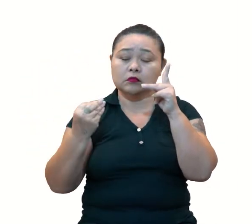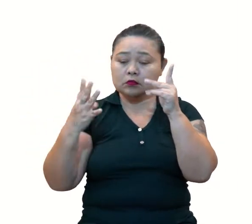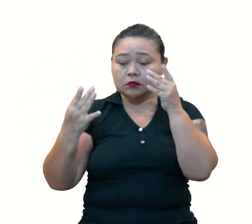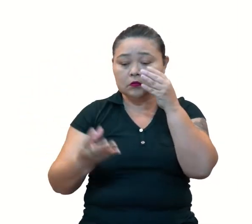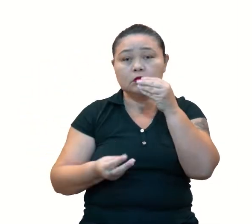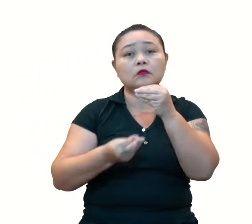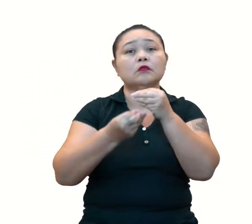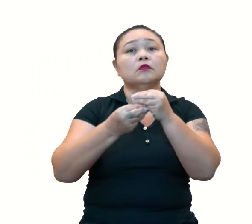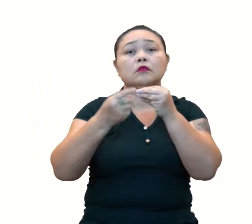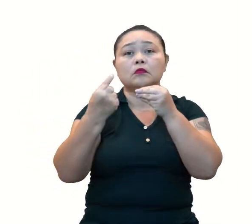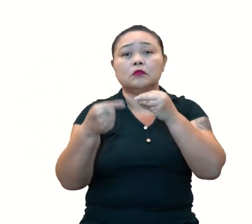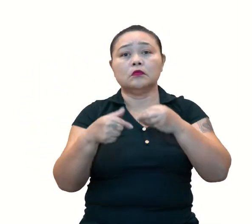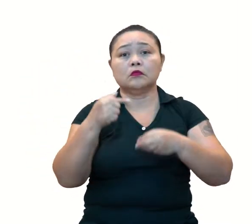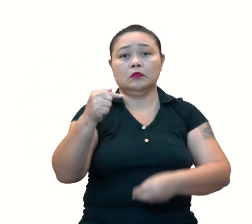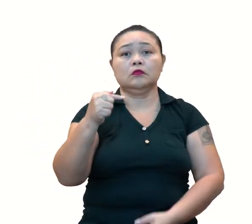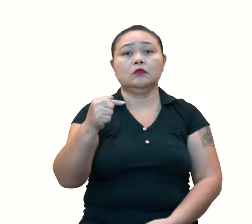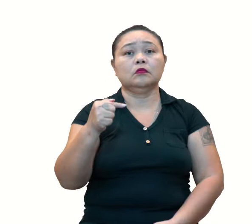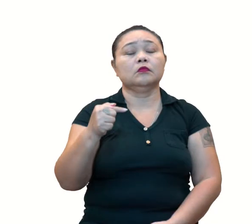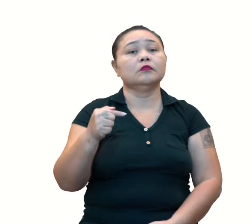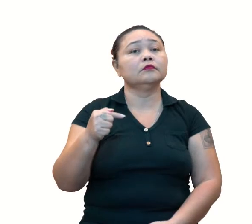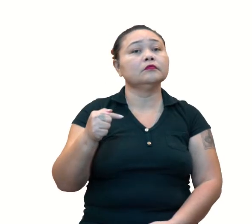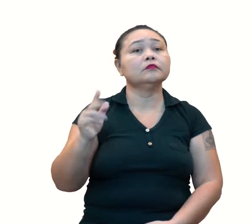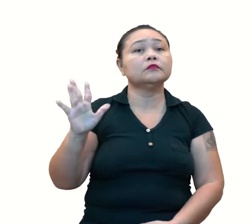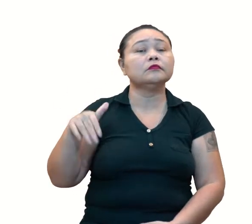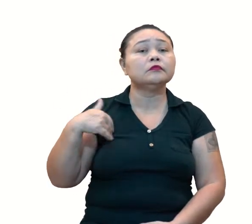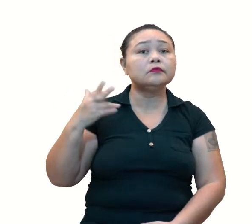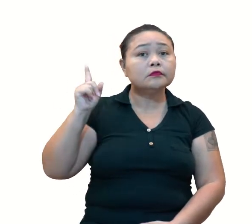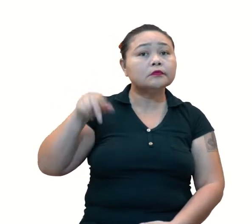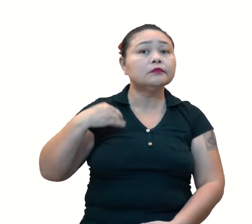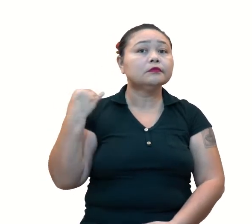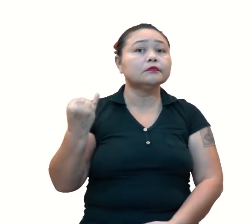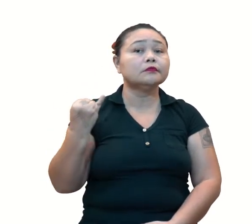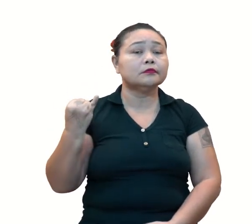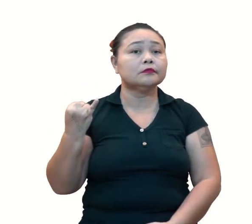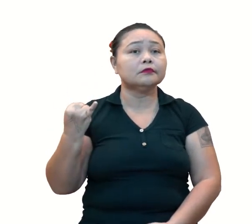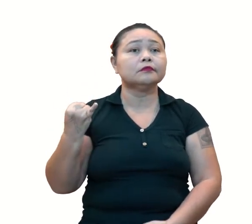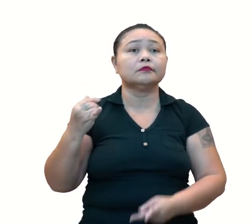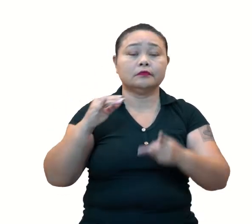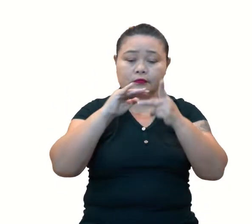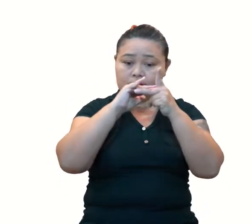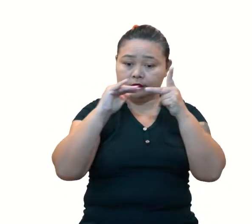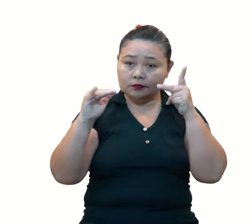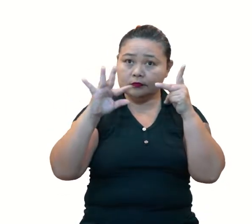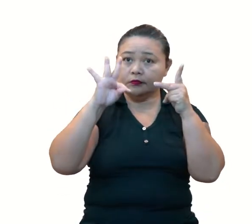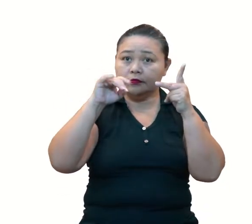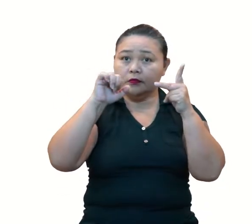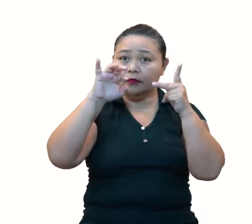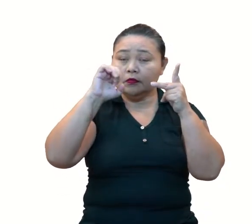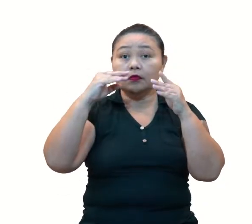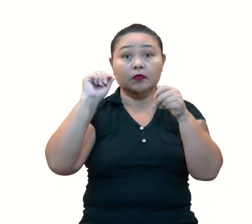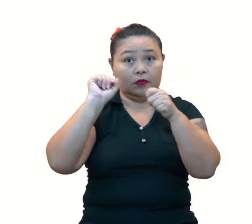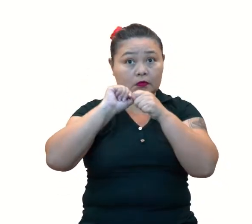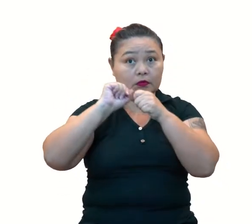com 1,7. E o importante aqui, tá no teodolito caseiro, é que esse ângulo que eu vou